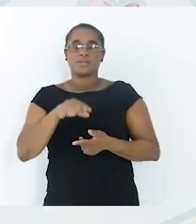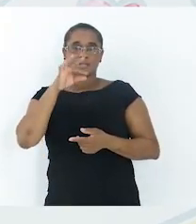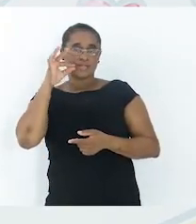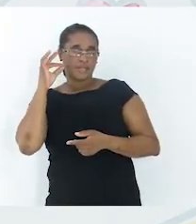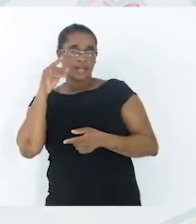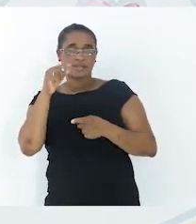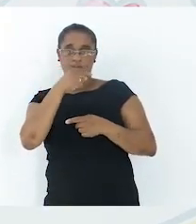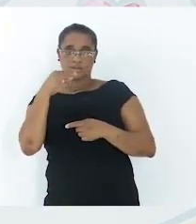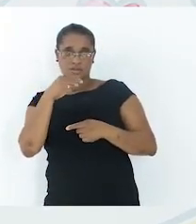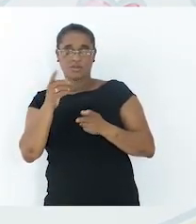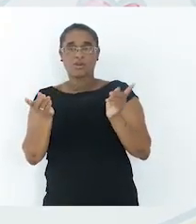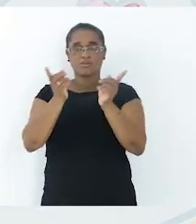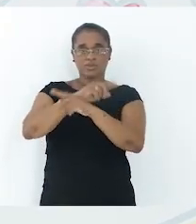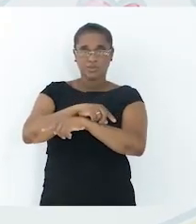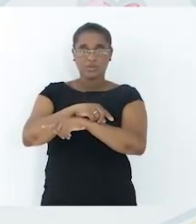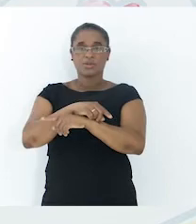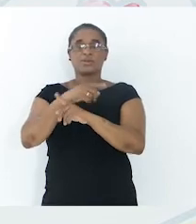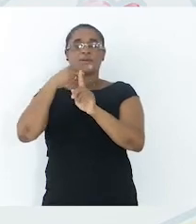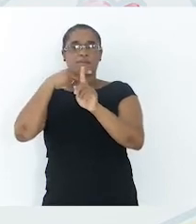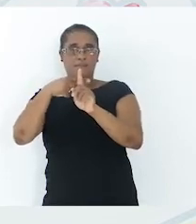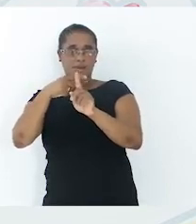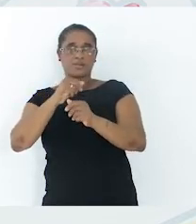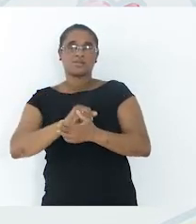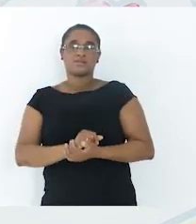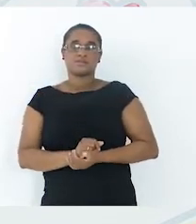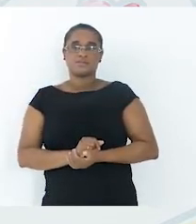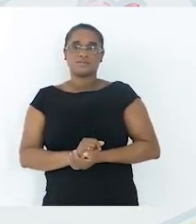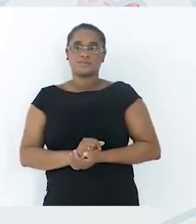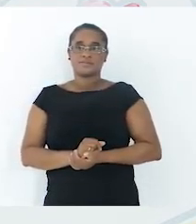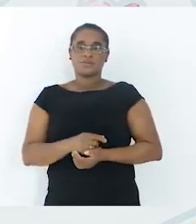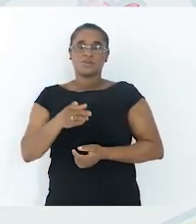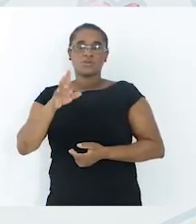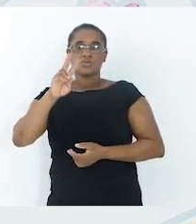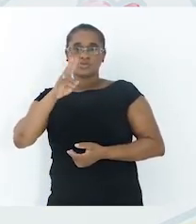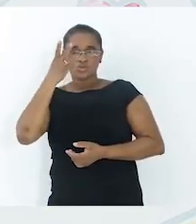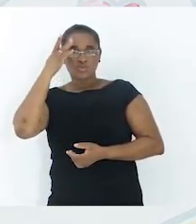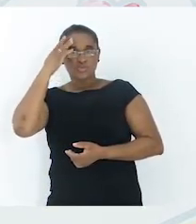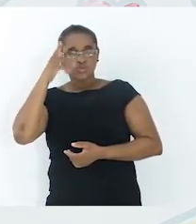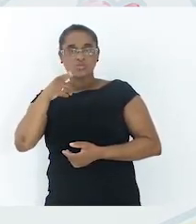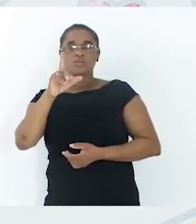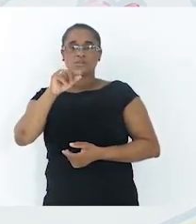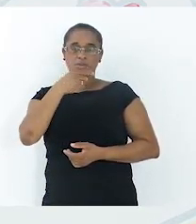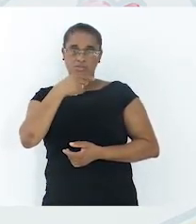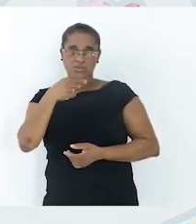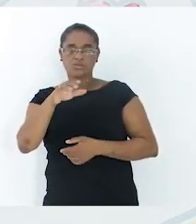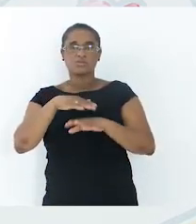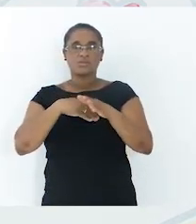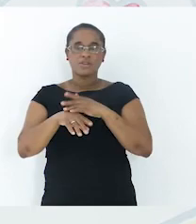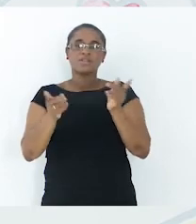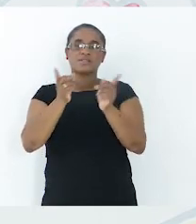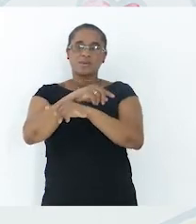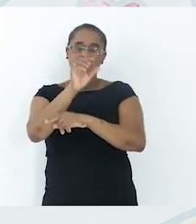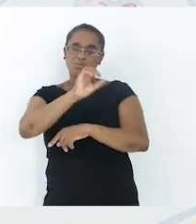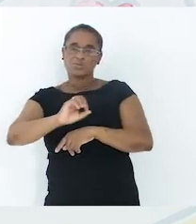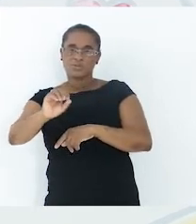Sinal de subtração passa, sinal mais. O segundo número, que é o subtrativo, vamos fazer o seu